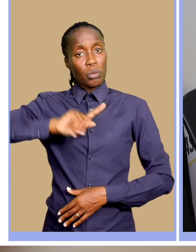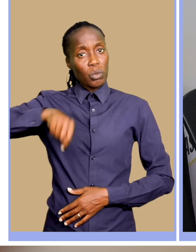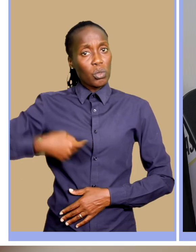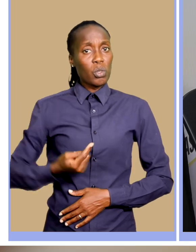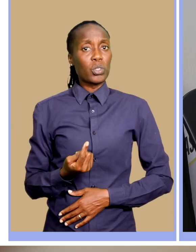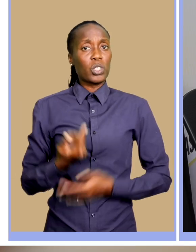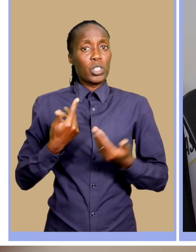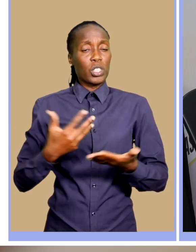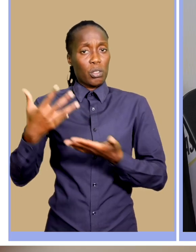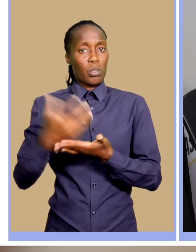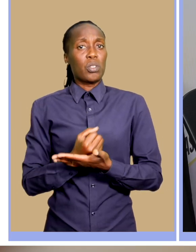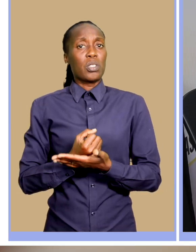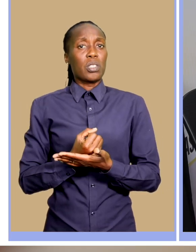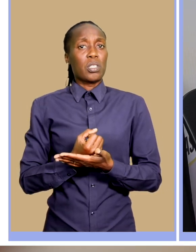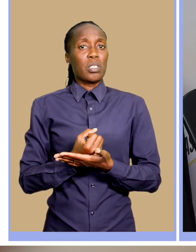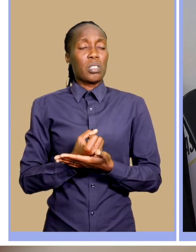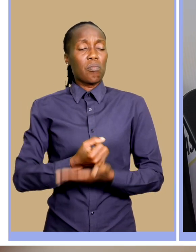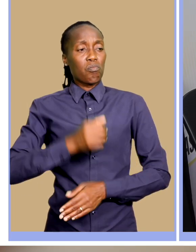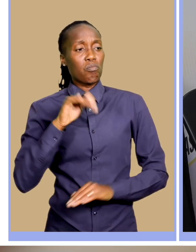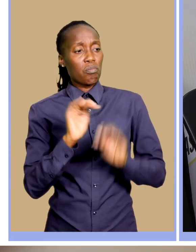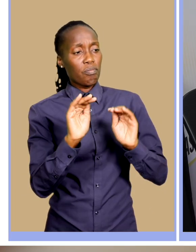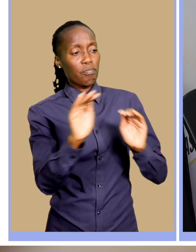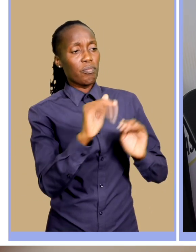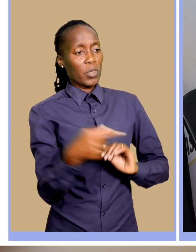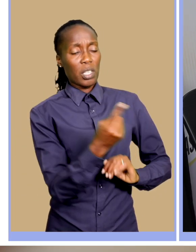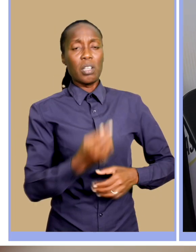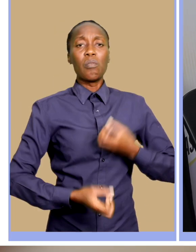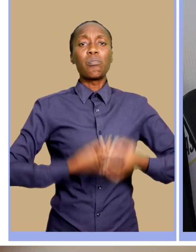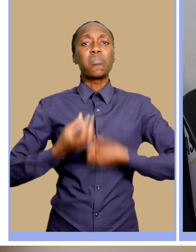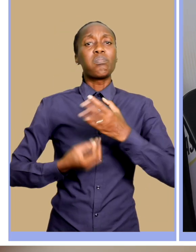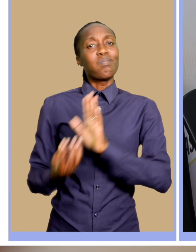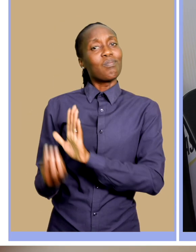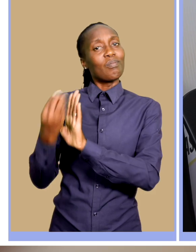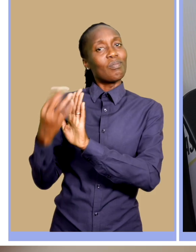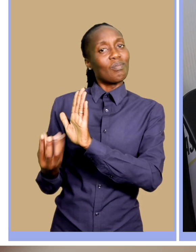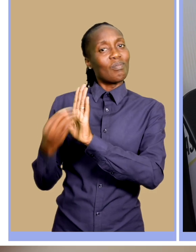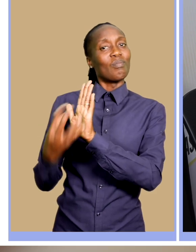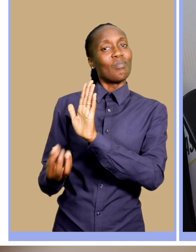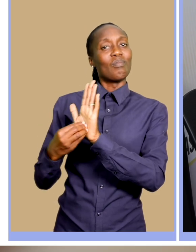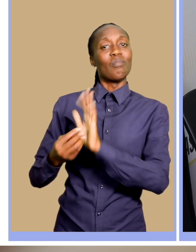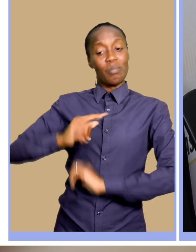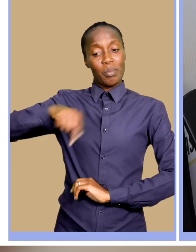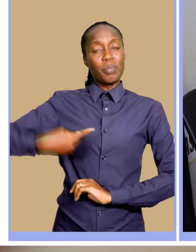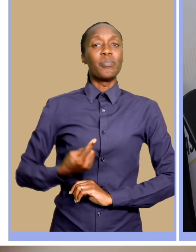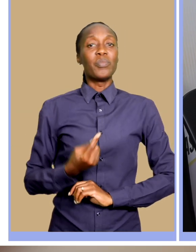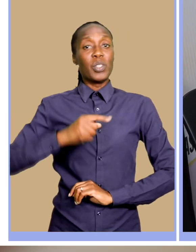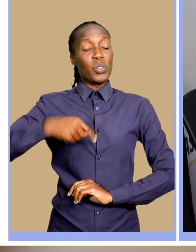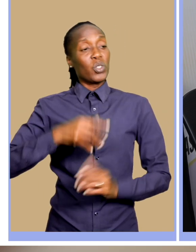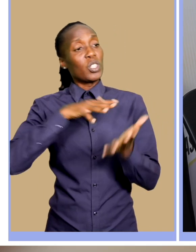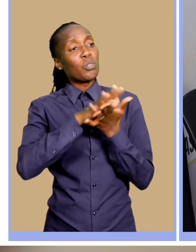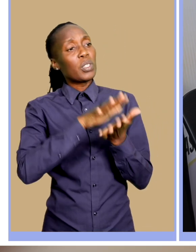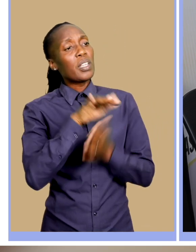colher a voz destes grupos, explicamos o que era o plano, qual era o interesse de nós termos este plano no